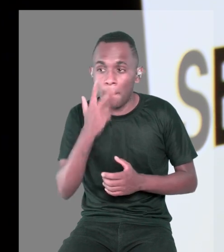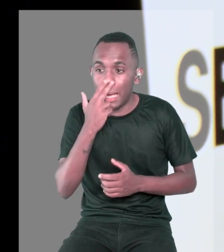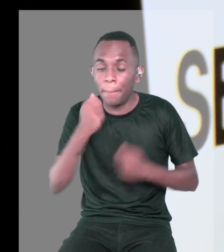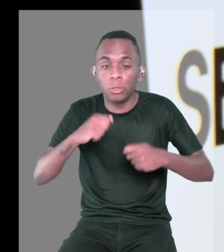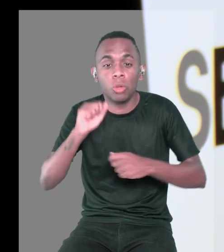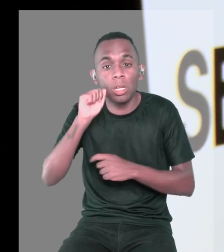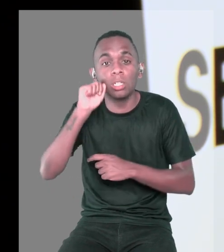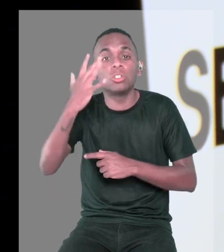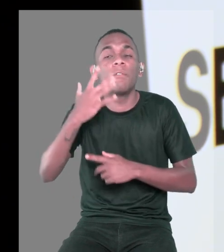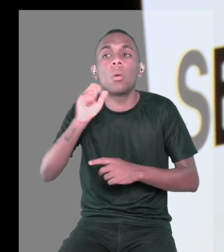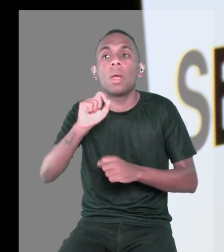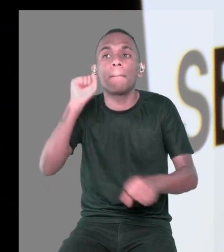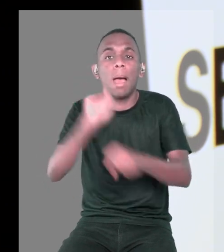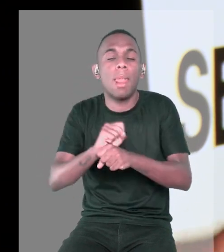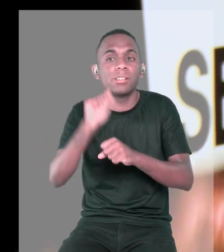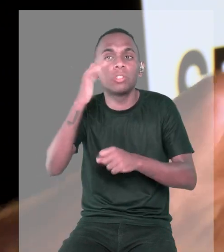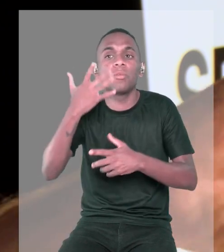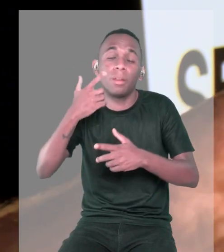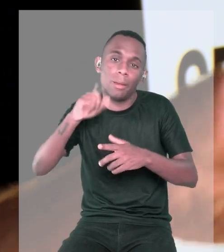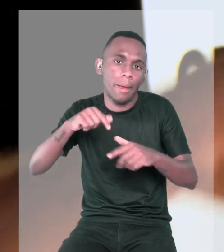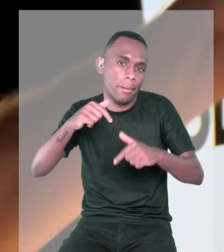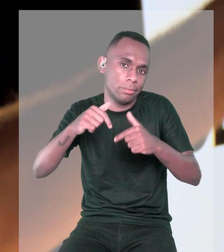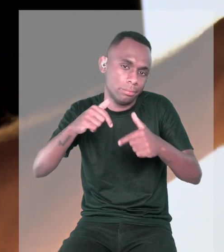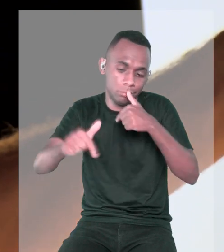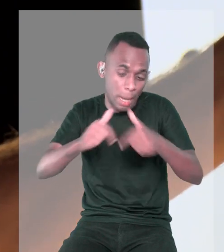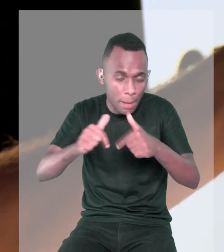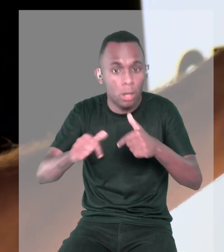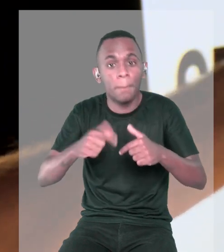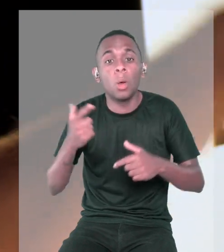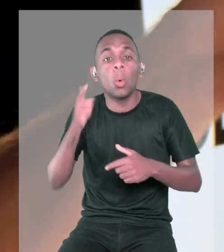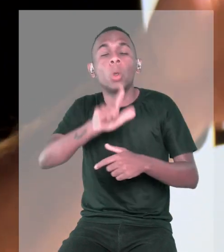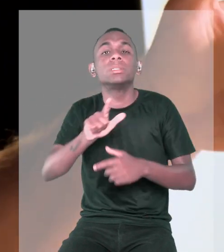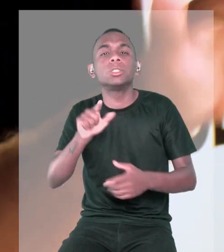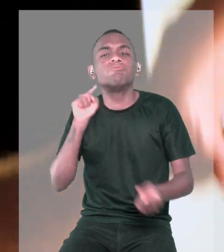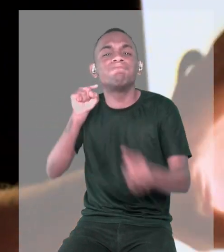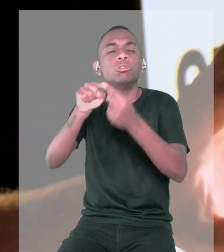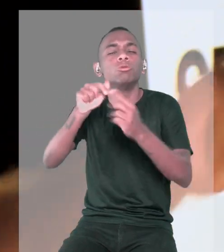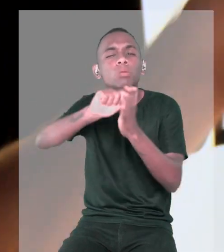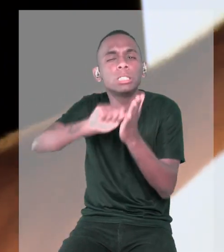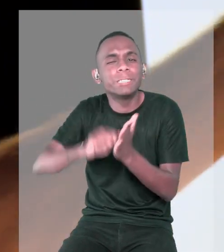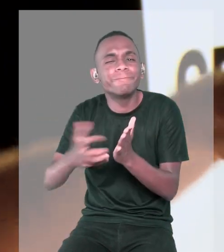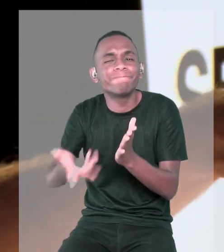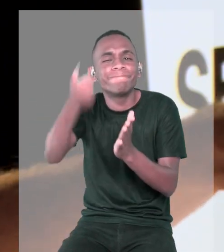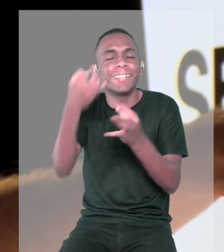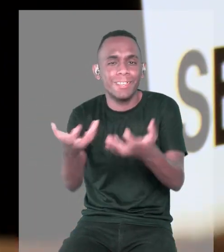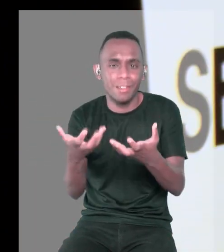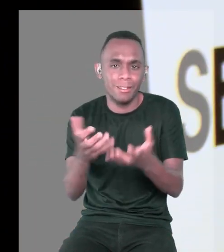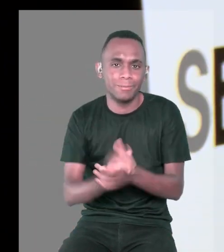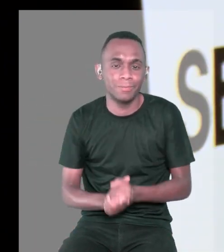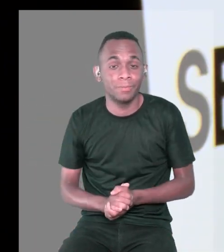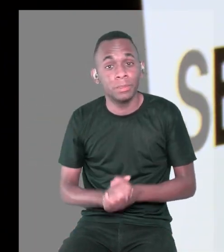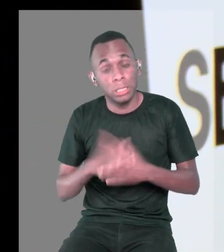Quase como se ele tivesse que ter decidido parar de escrever como o trabalho para alcançar a escrita que ele tanto